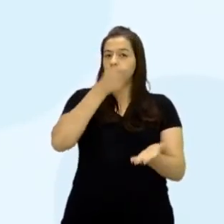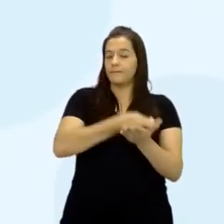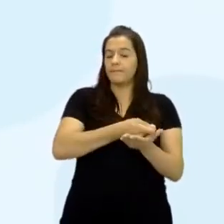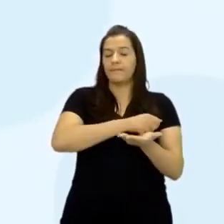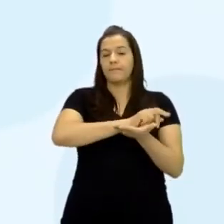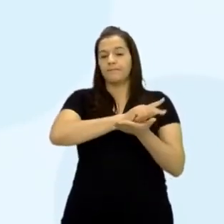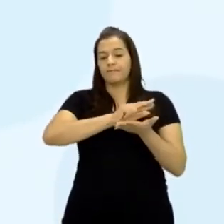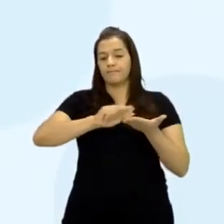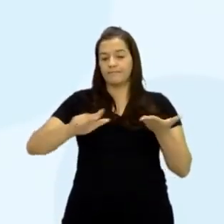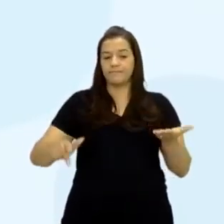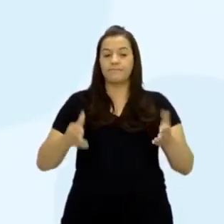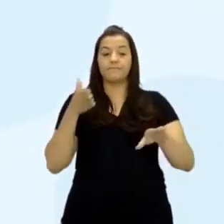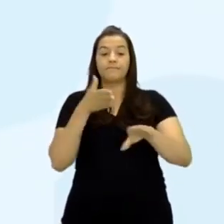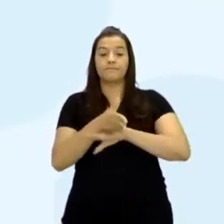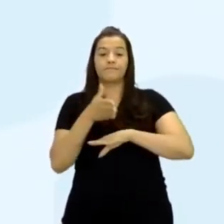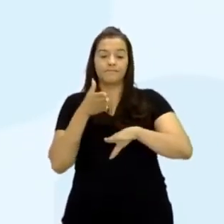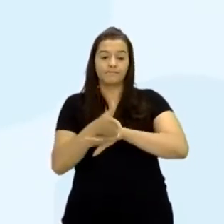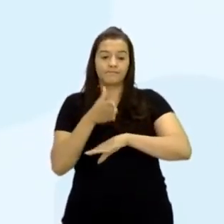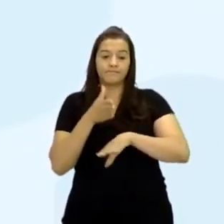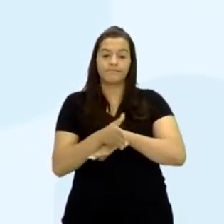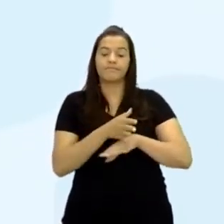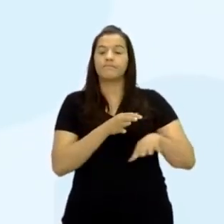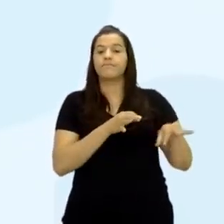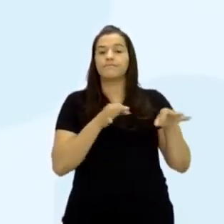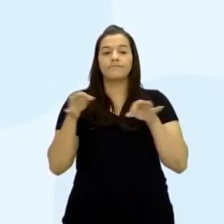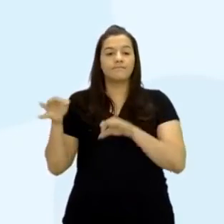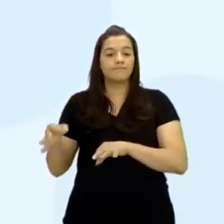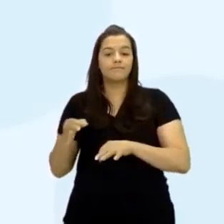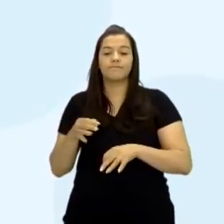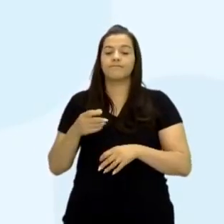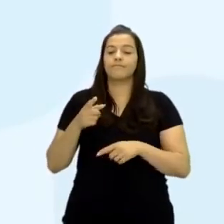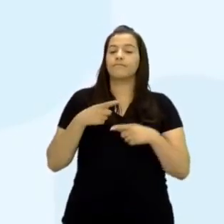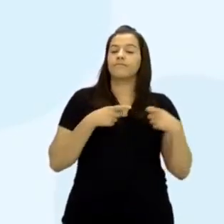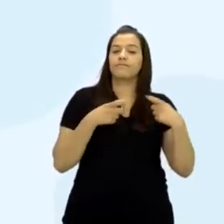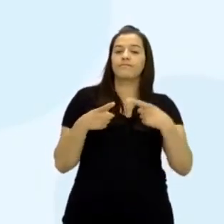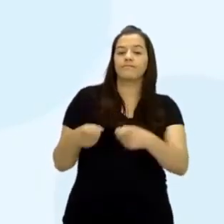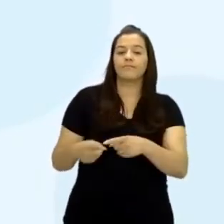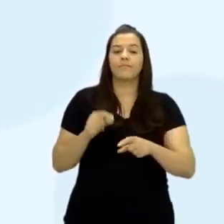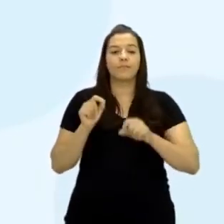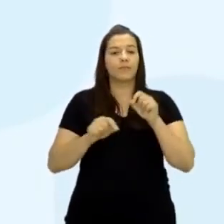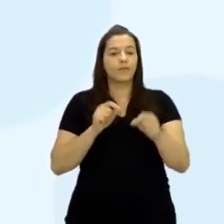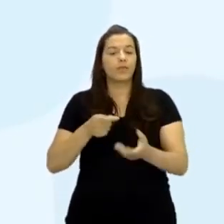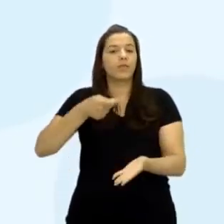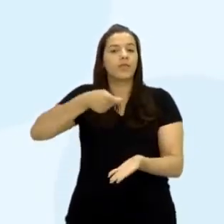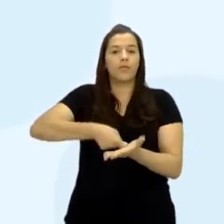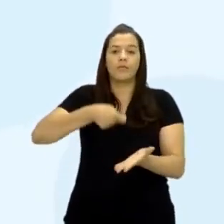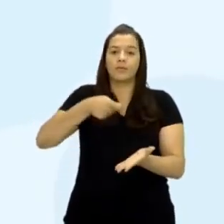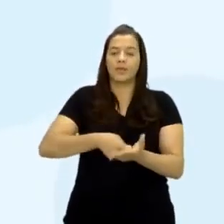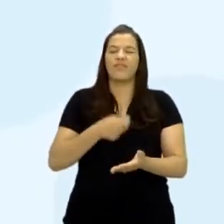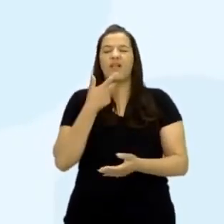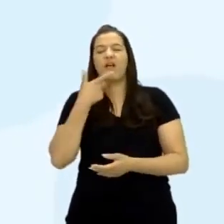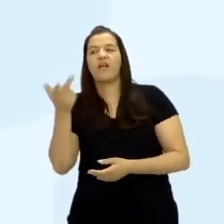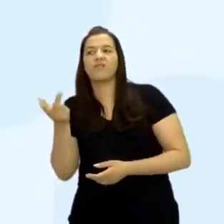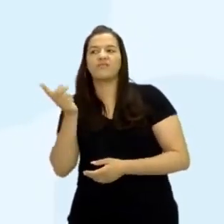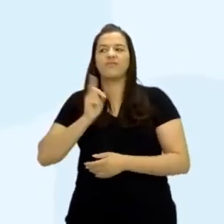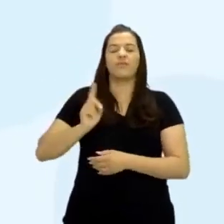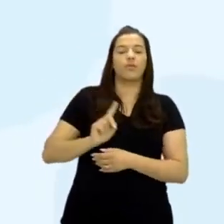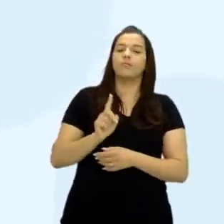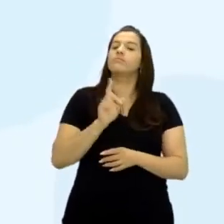coisas. Participação compulsória em guerras. O que é compulsória, sexto ano? Eles são obrigados a ir para a guerra. Além de